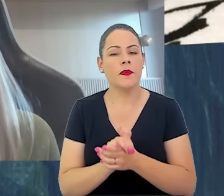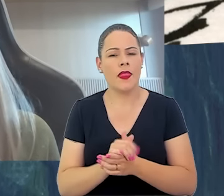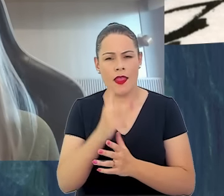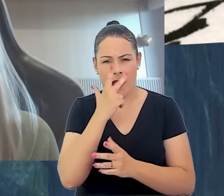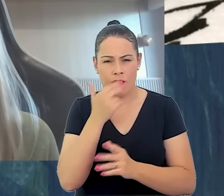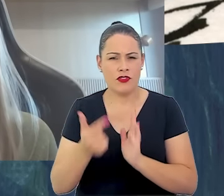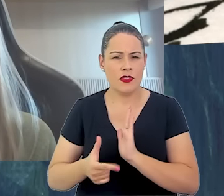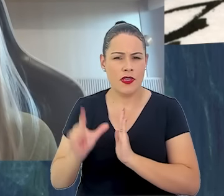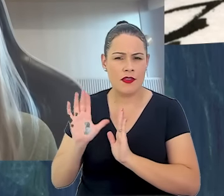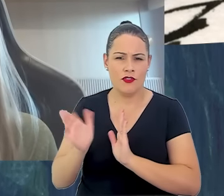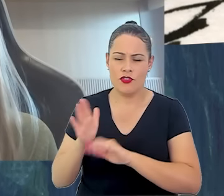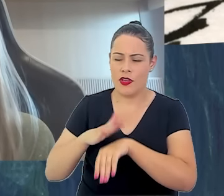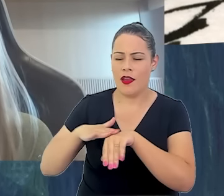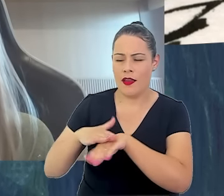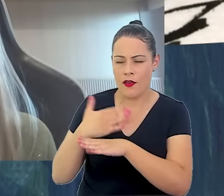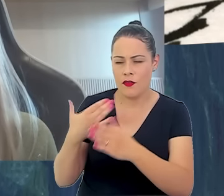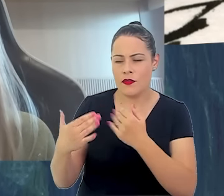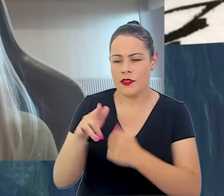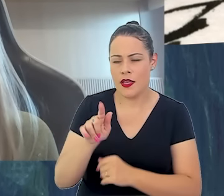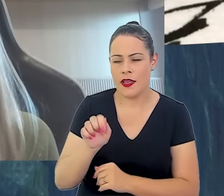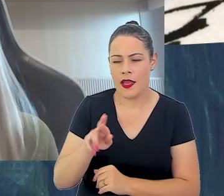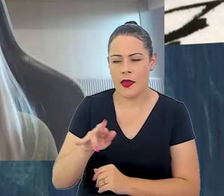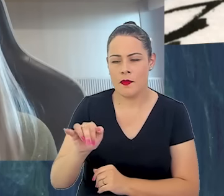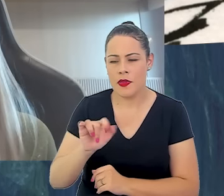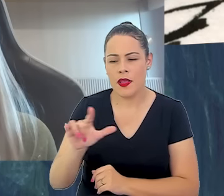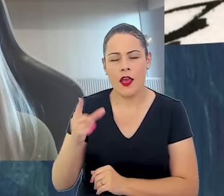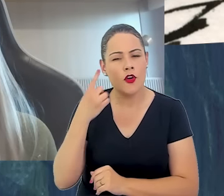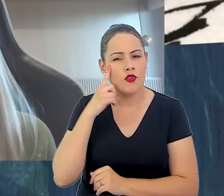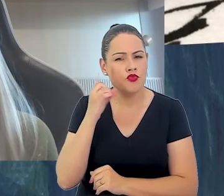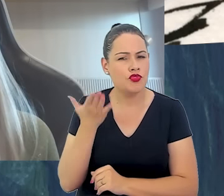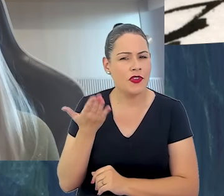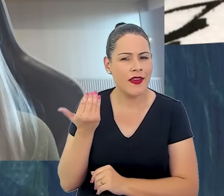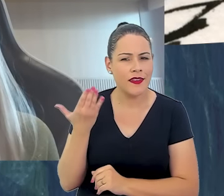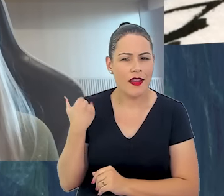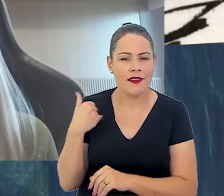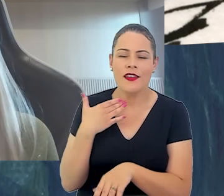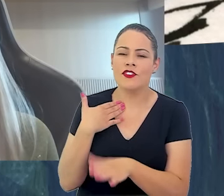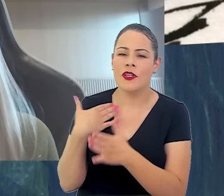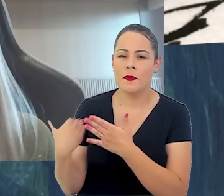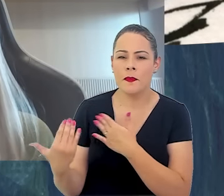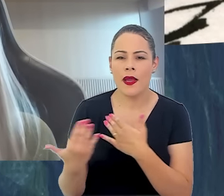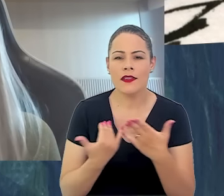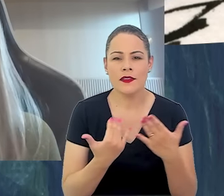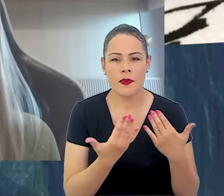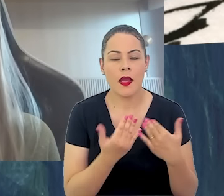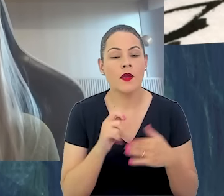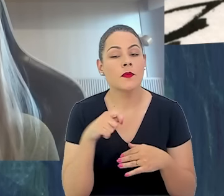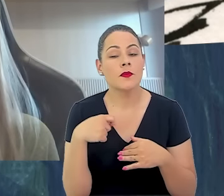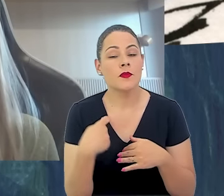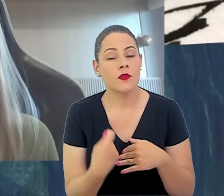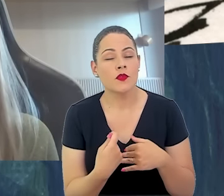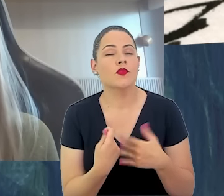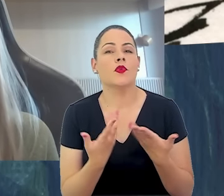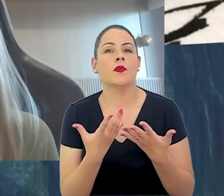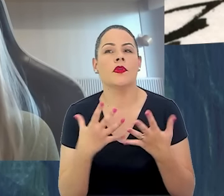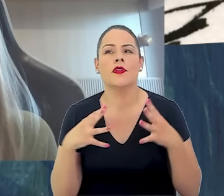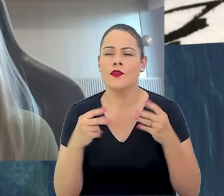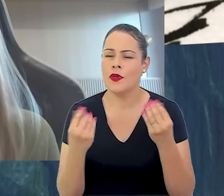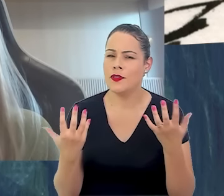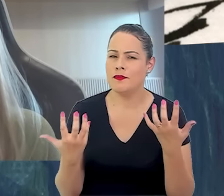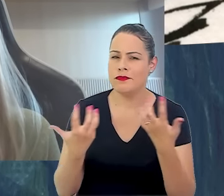gente conversava, né, Gabriel, alguns dias atrás, justamente sobre